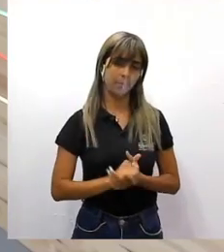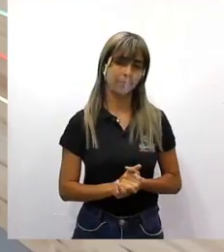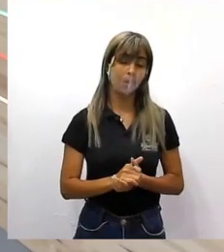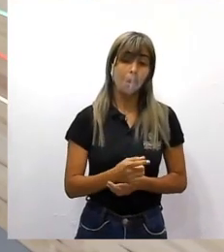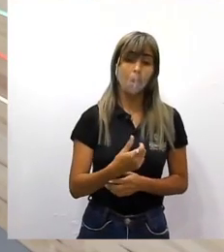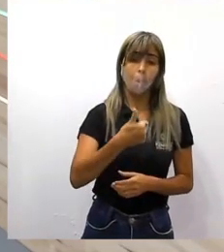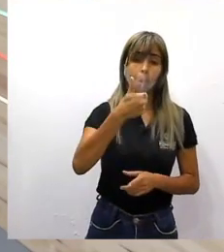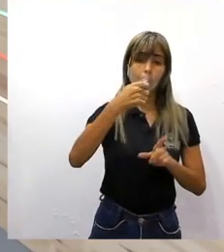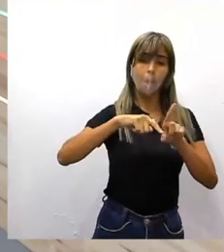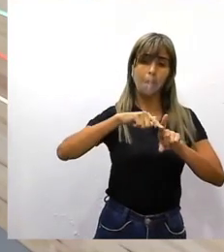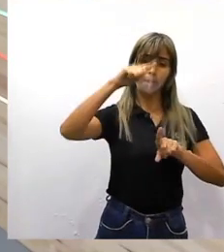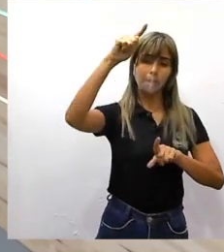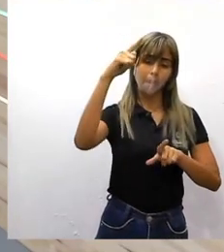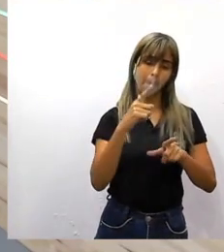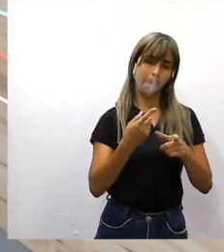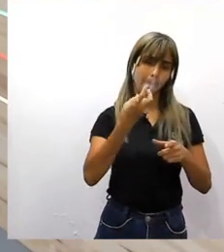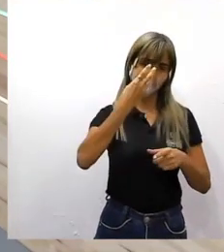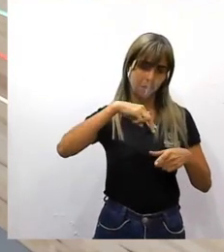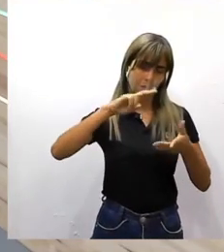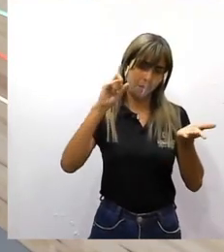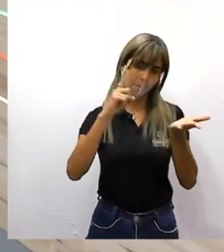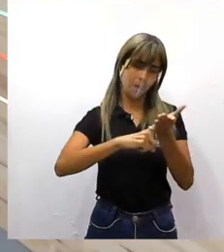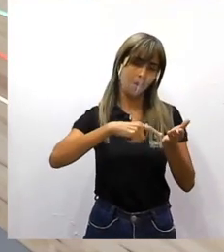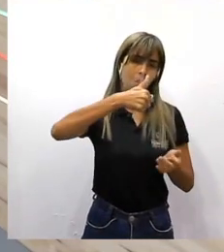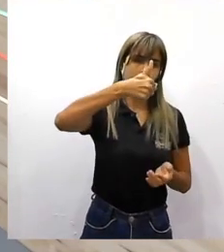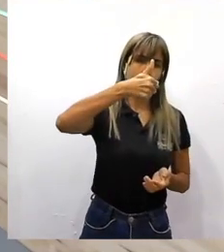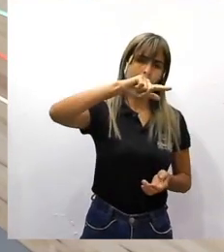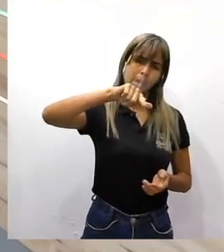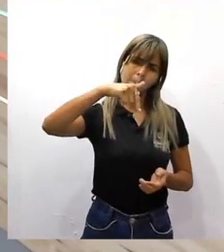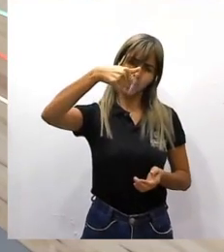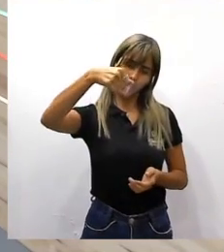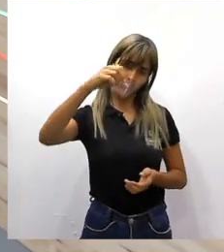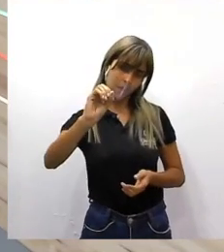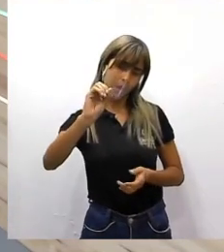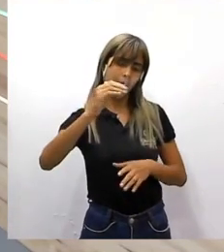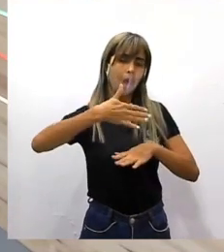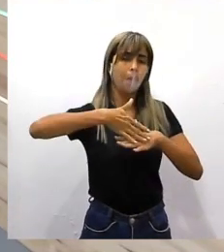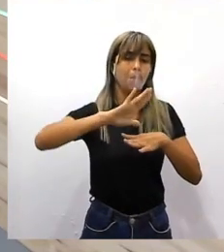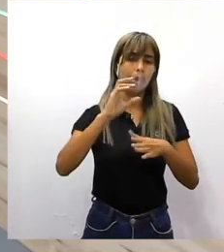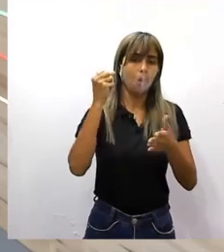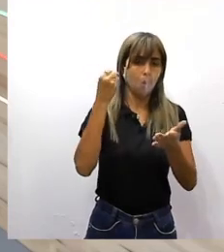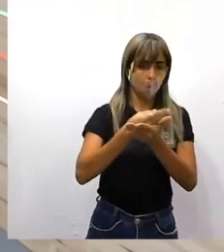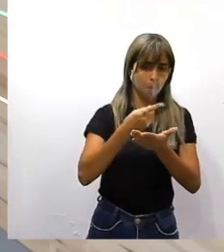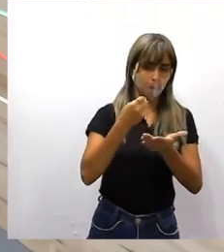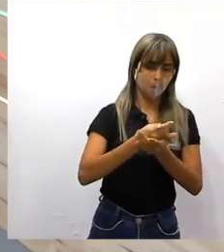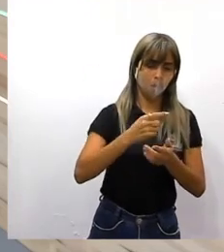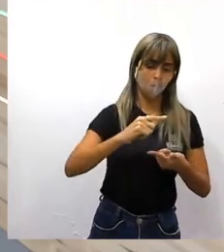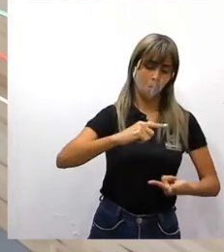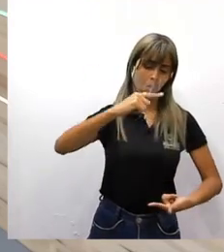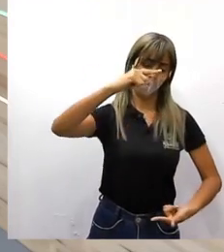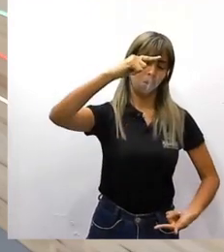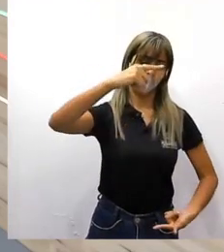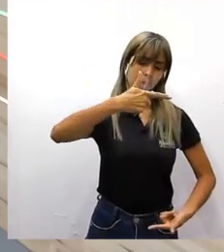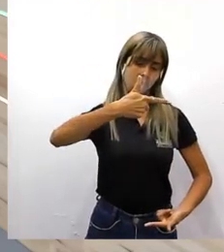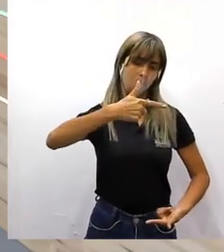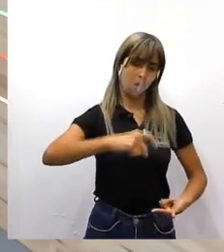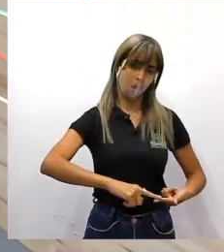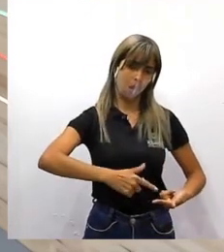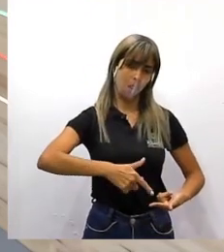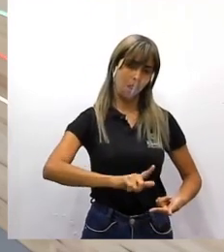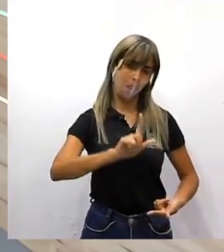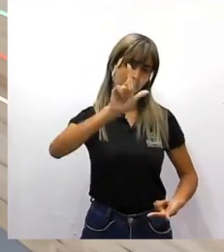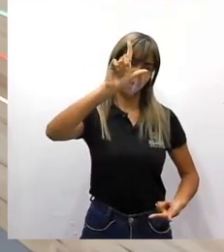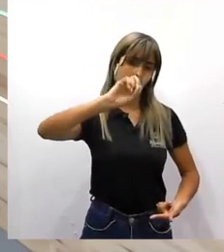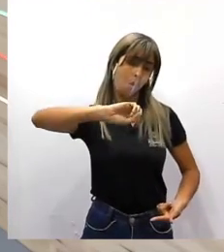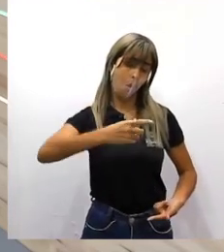1 litro dessa mesma marca por R$1,60. É melhor levar uma de 2 litros ou 2 de 1